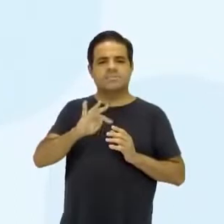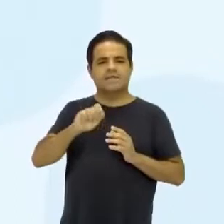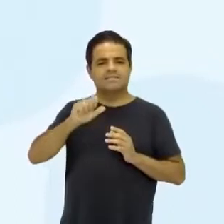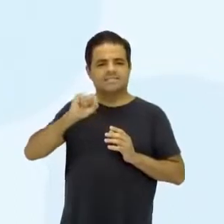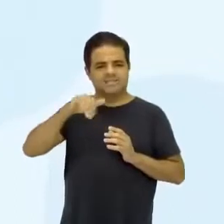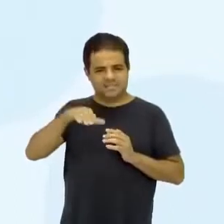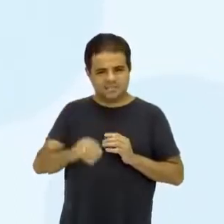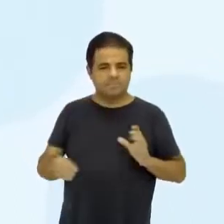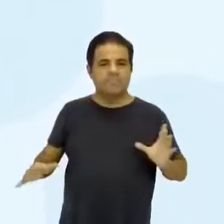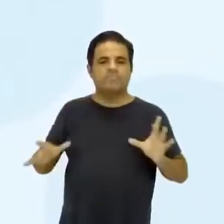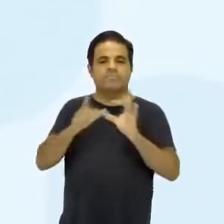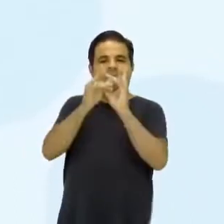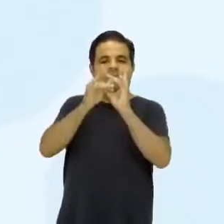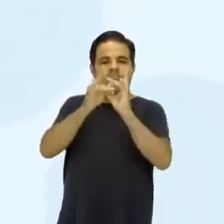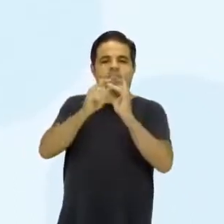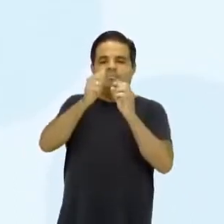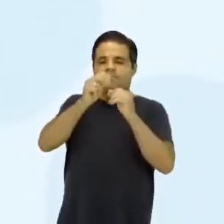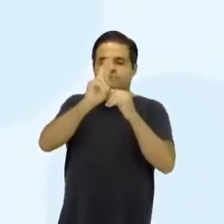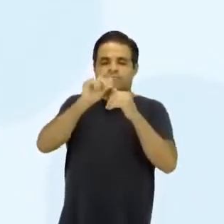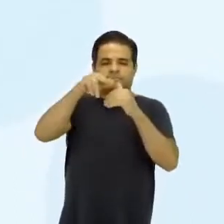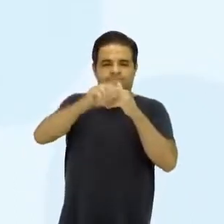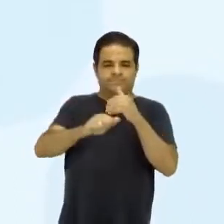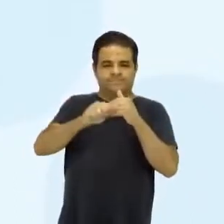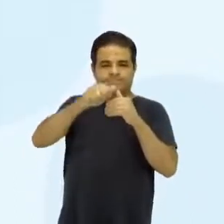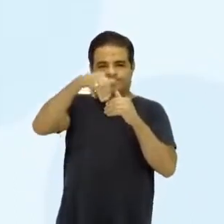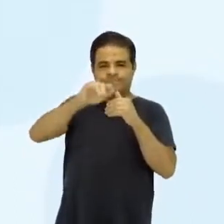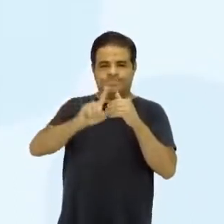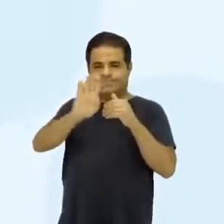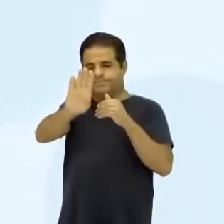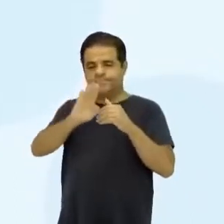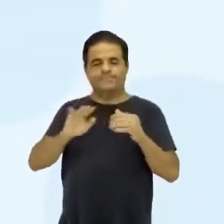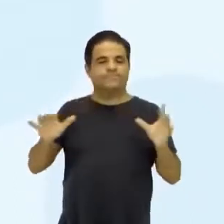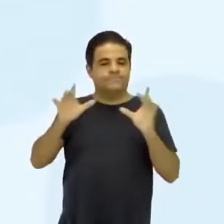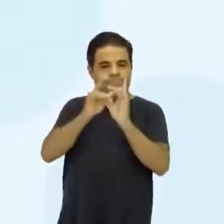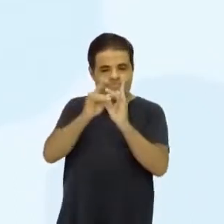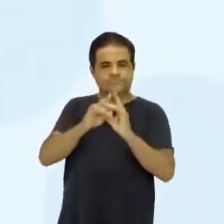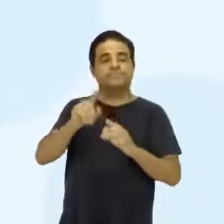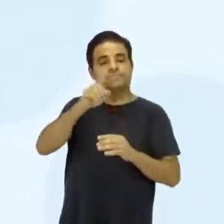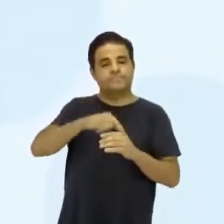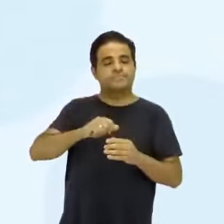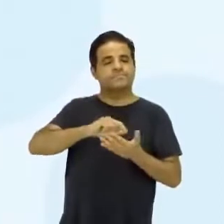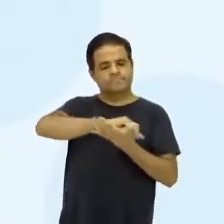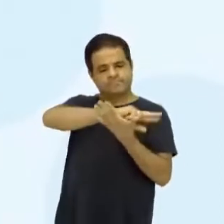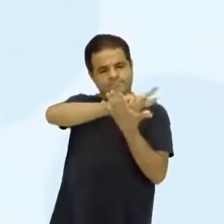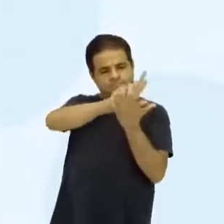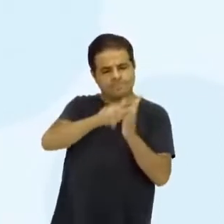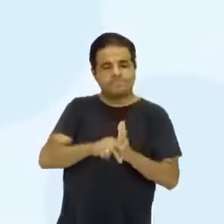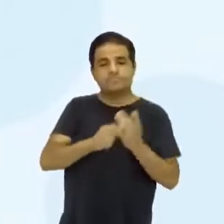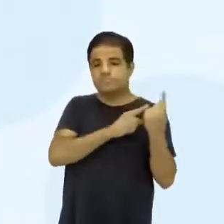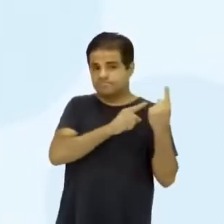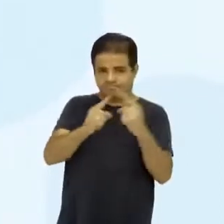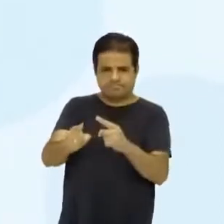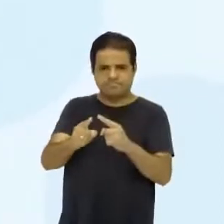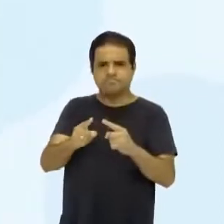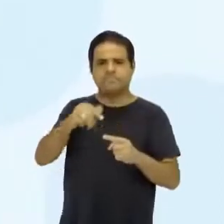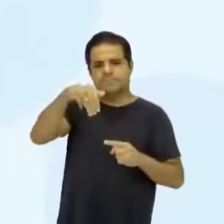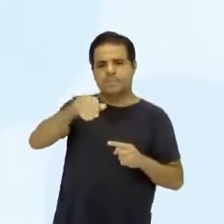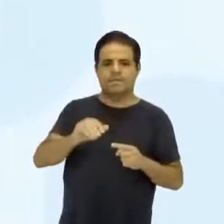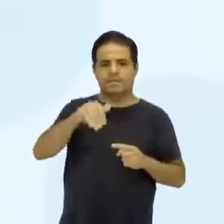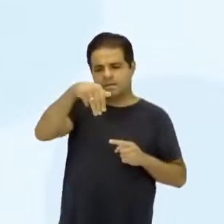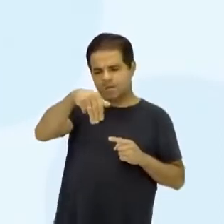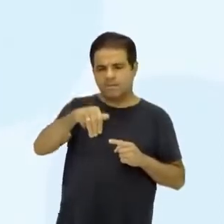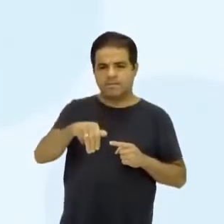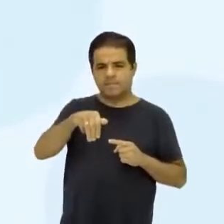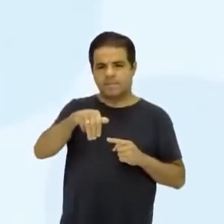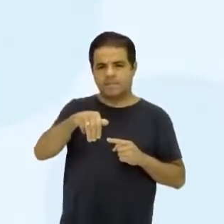Arena, que está vinculada com os militares, e o MDB, que é uma junção aí de partidos opositores que estão no MDB.